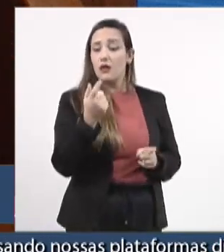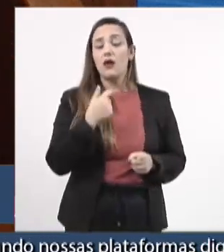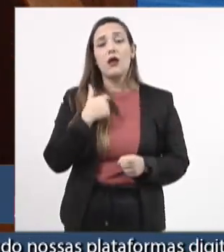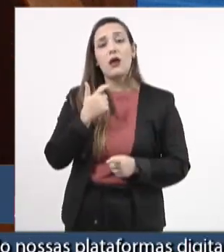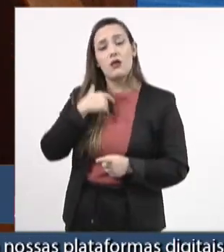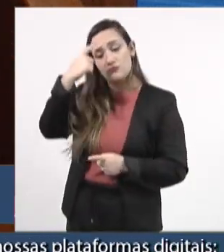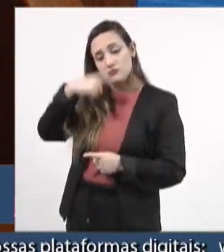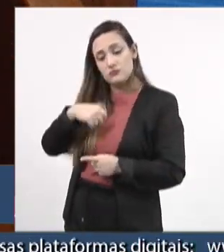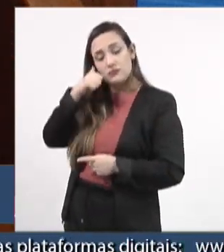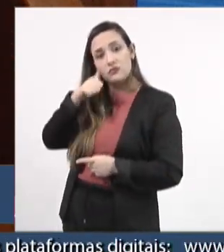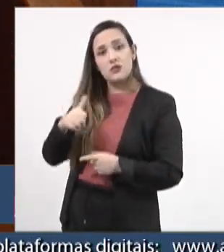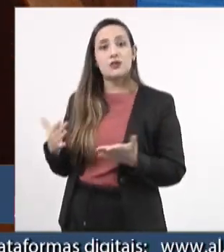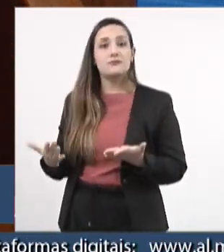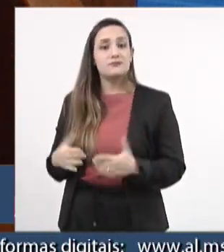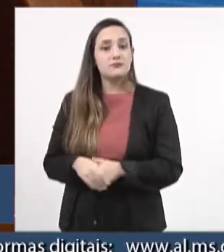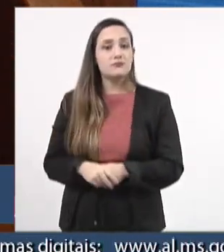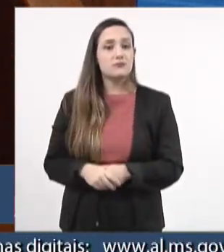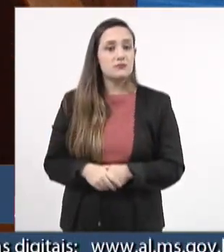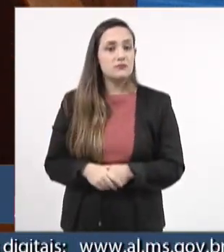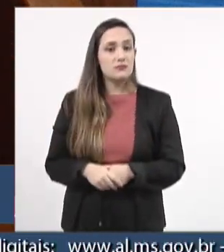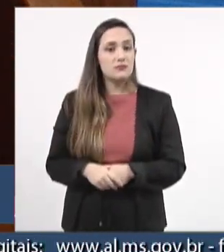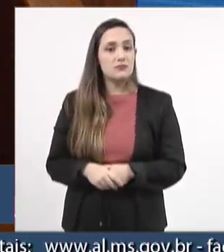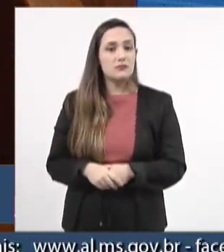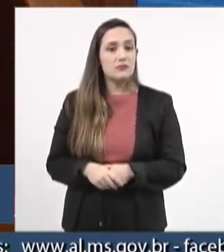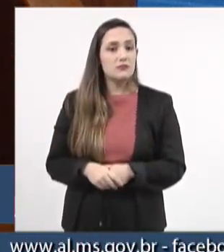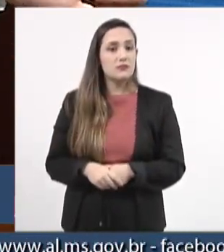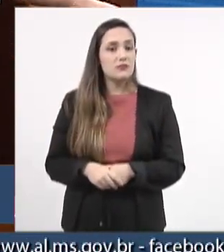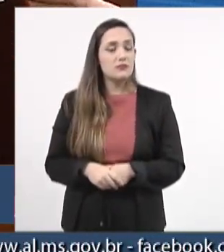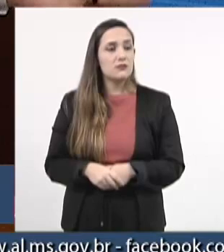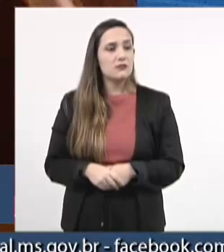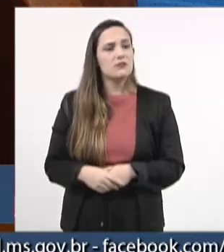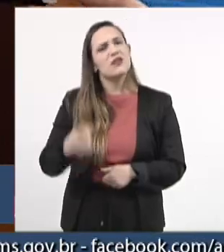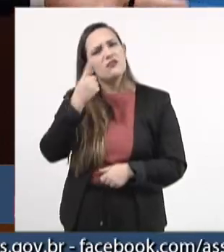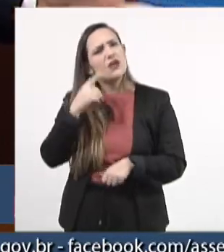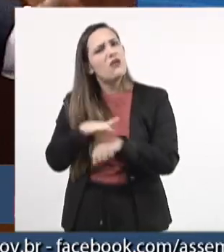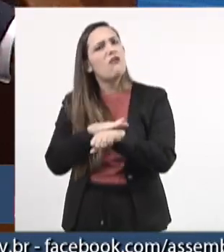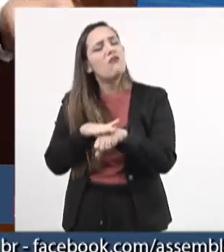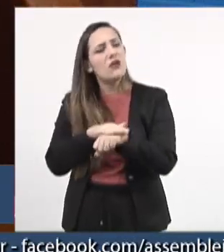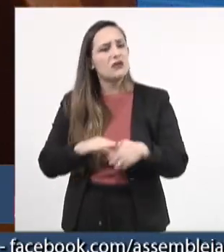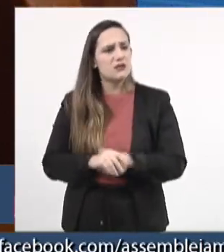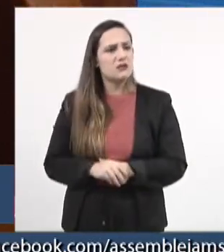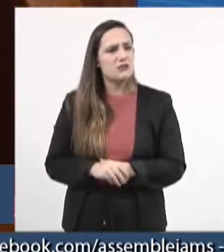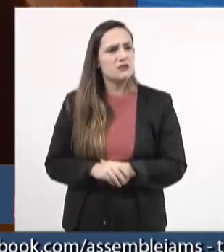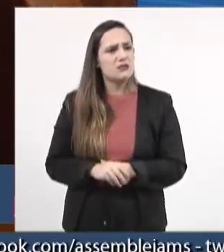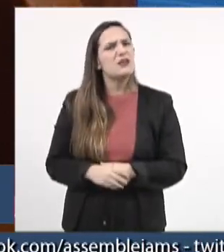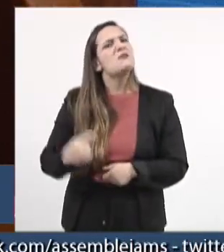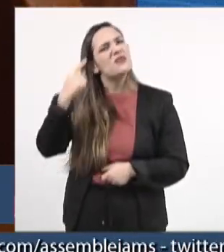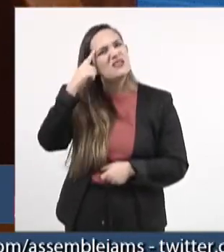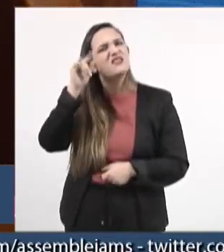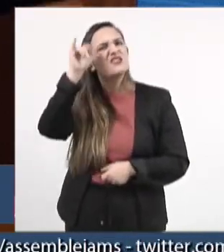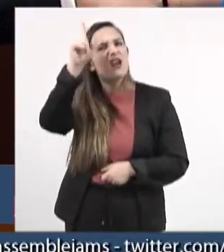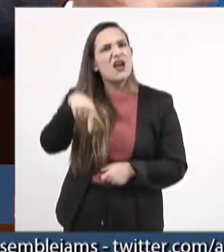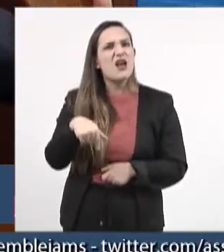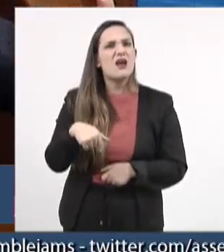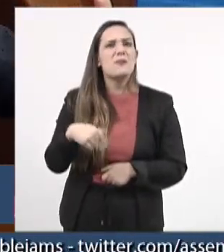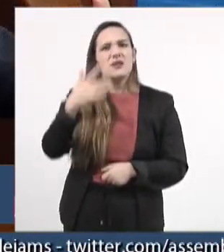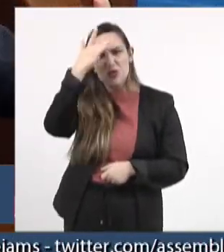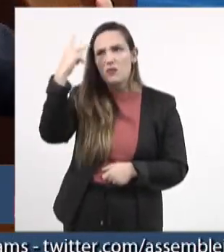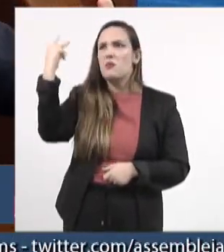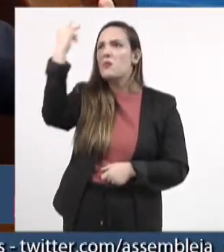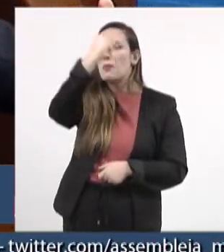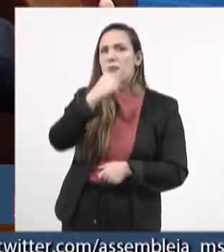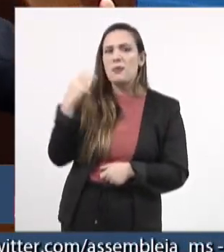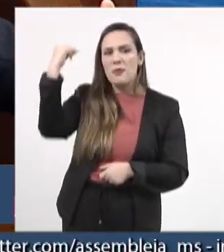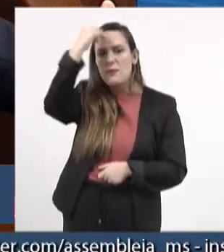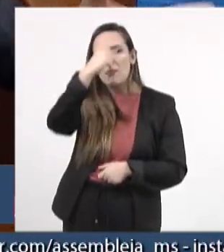eu me sinto mulher. Conversa com ele, pergunta se é uma ideologia, se alguém colocou na cabeça